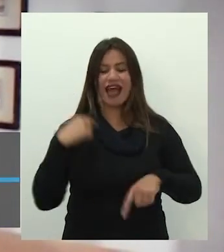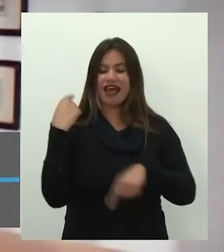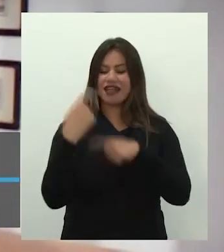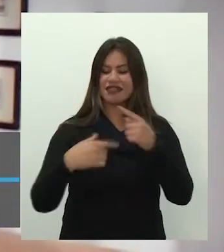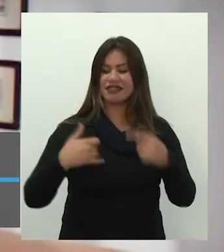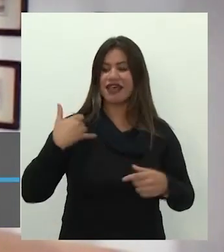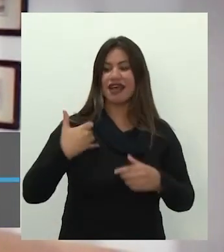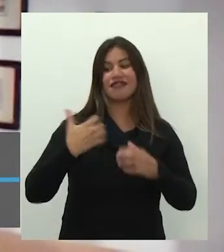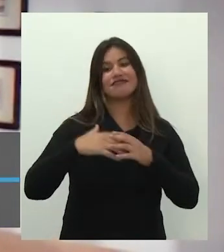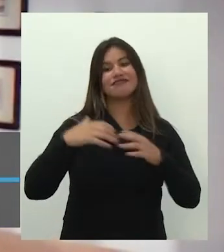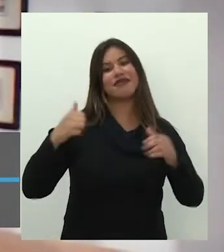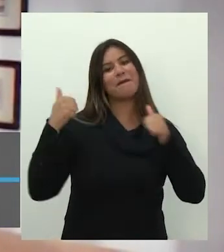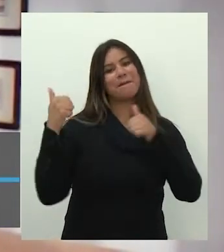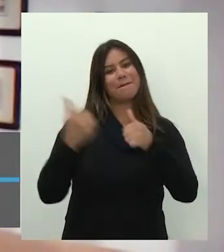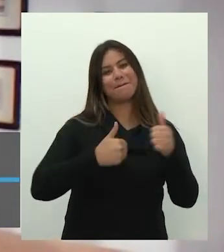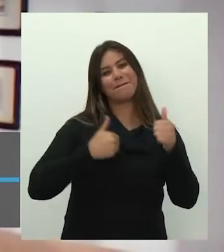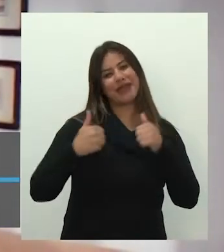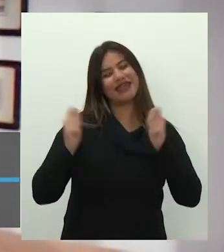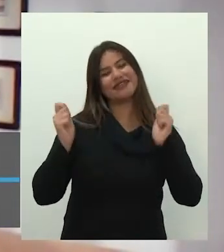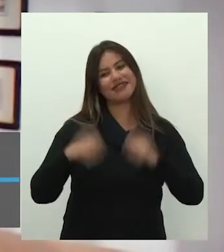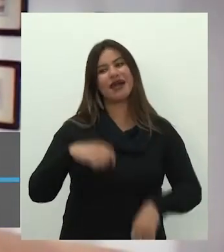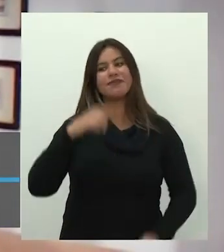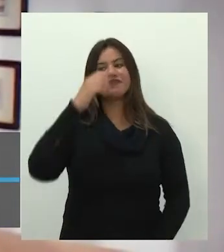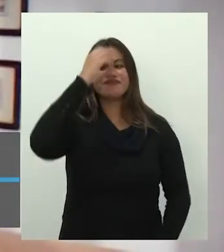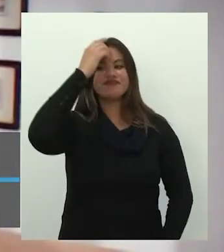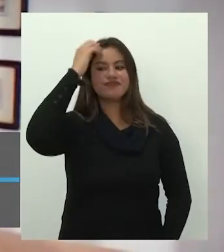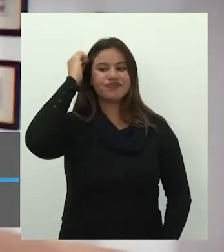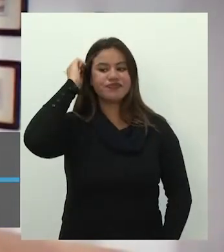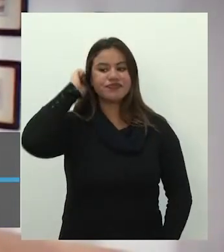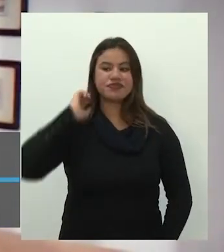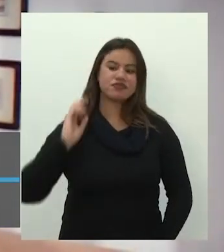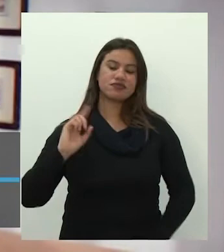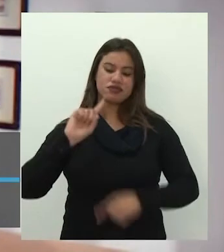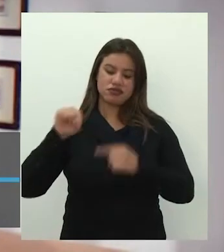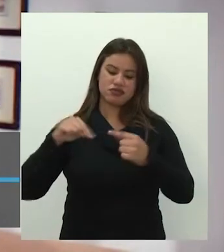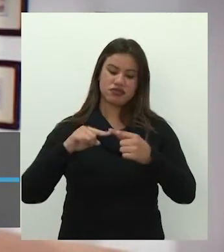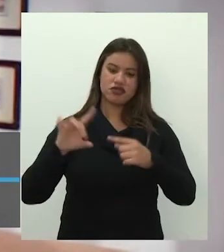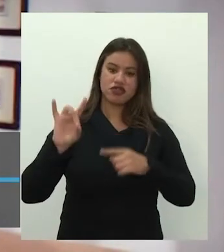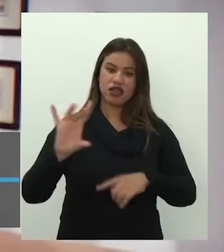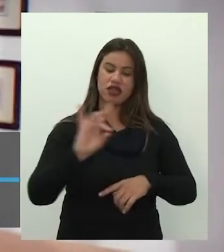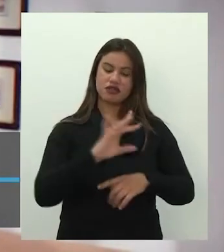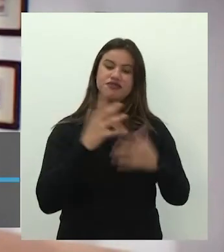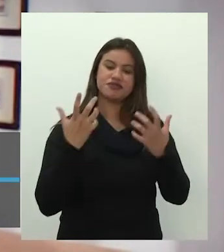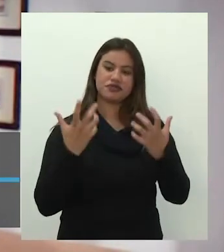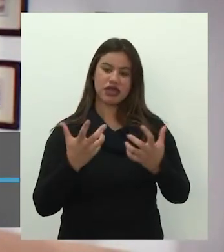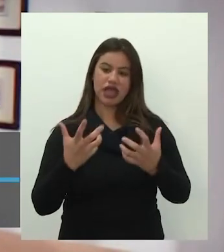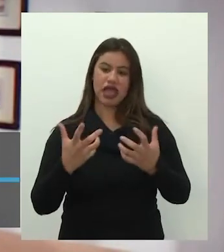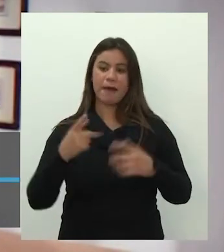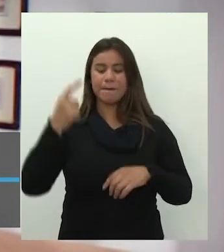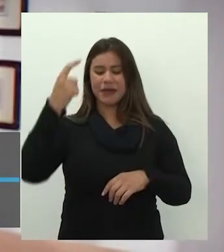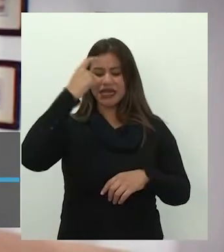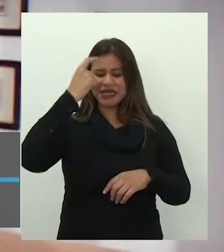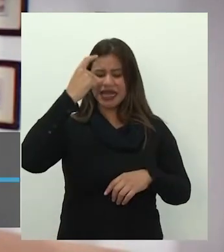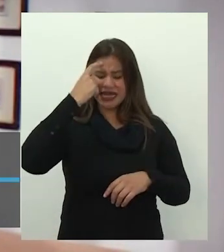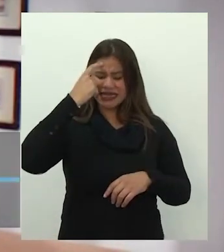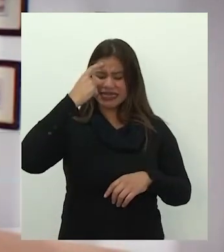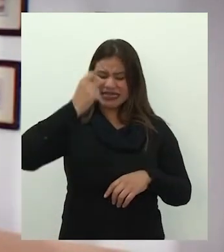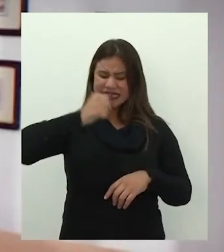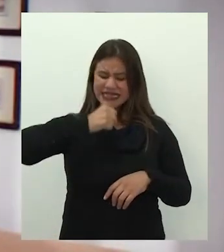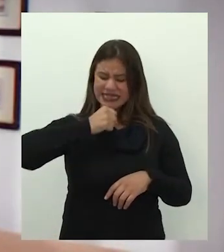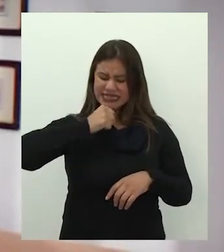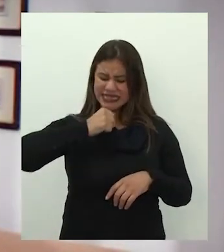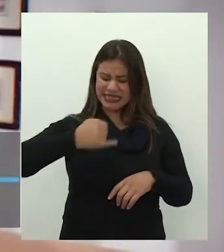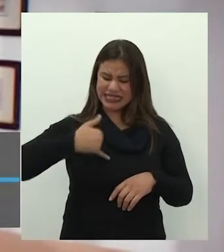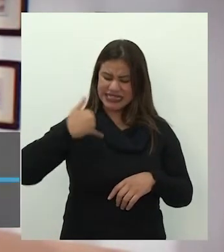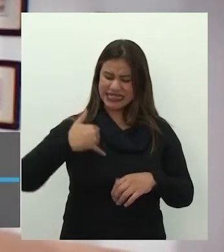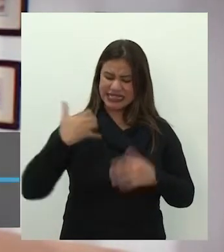Que é esse o objetivo de todo mundo, né? Quando nós pensamos em envelhecer, muitas